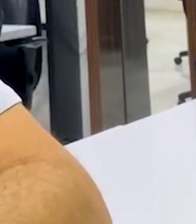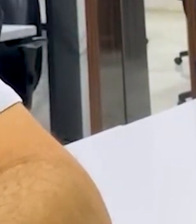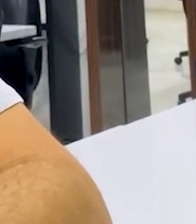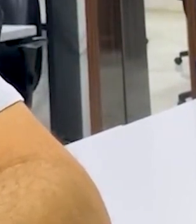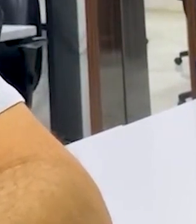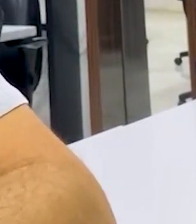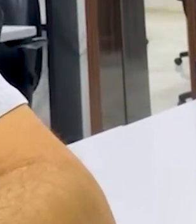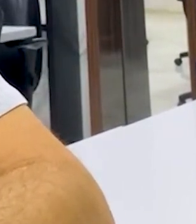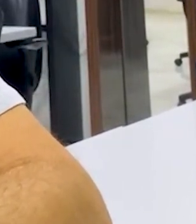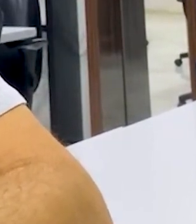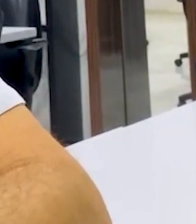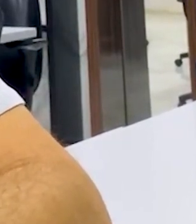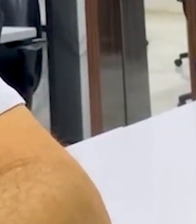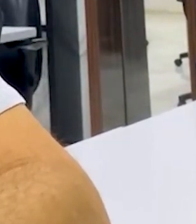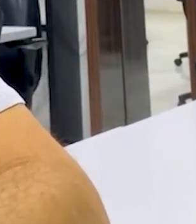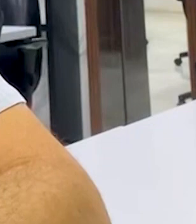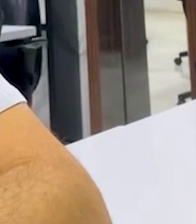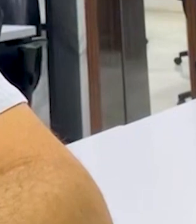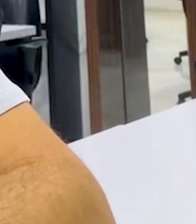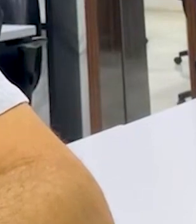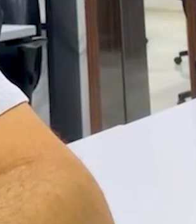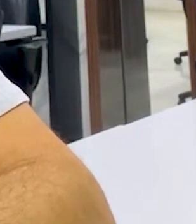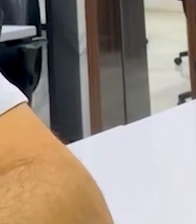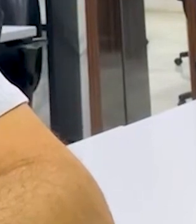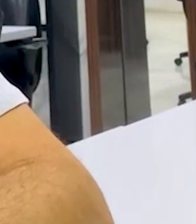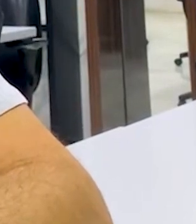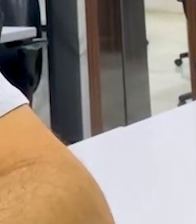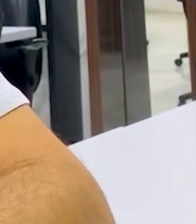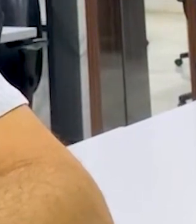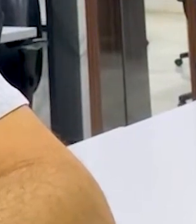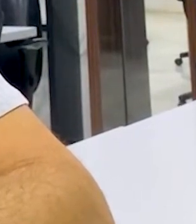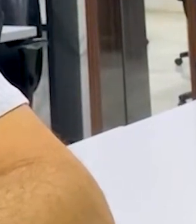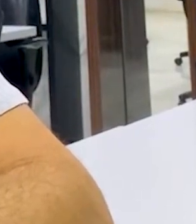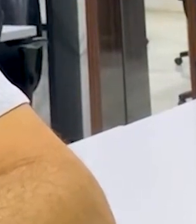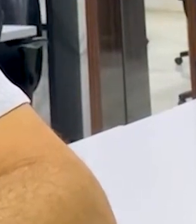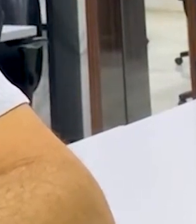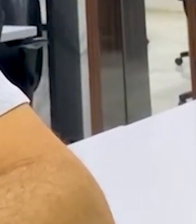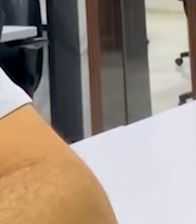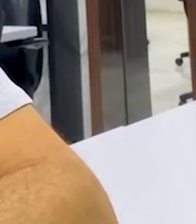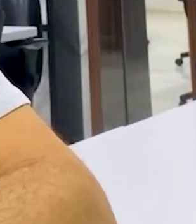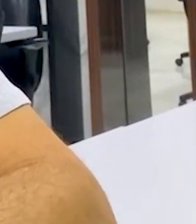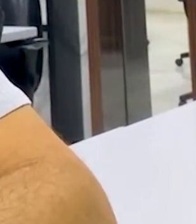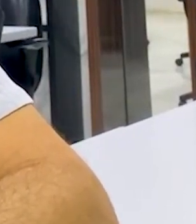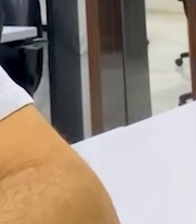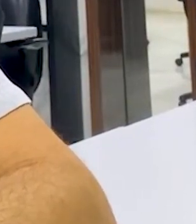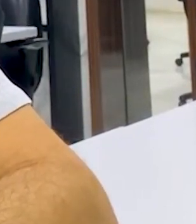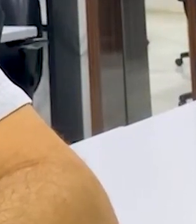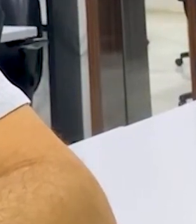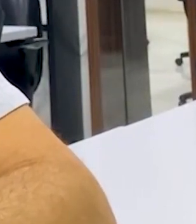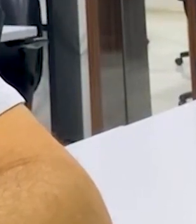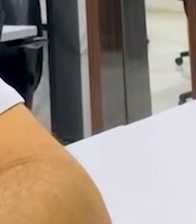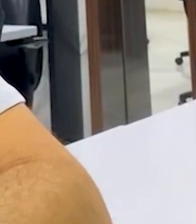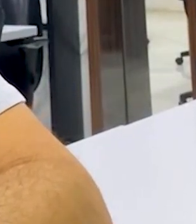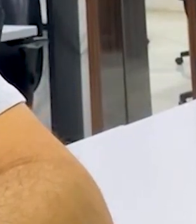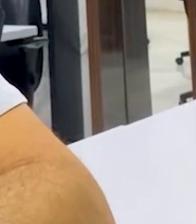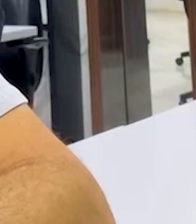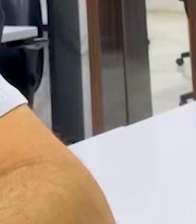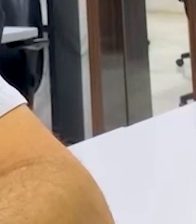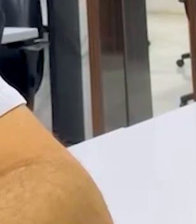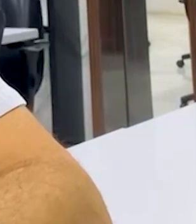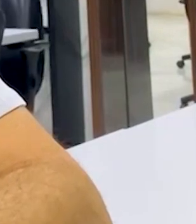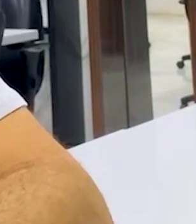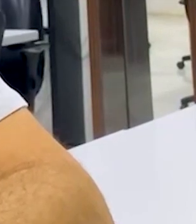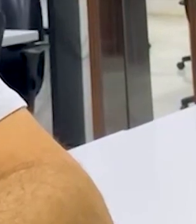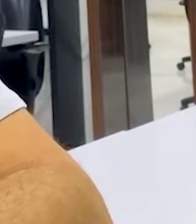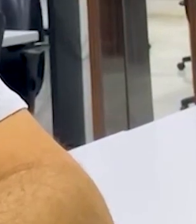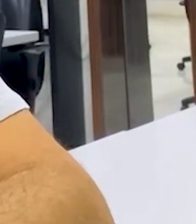etária de 4 e 5 anos serão atendidas em período parcial de 4 horas, dividido entre 2 turnos de funcionamento, turno da manhã e